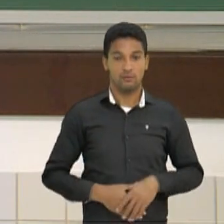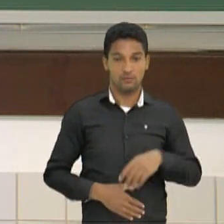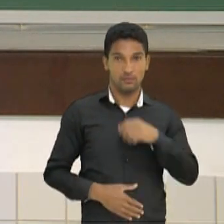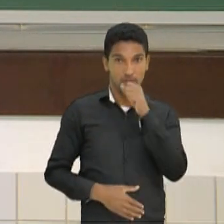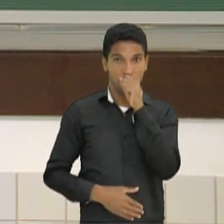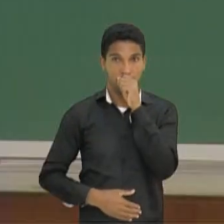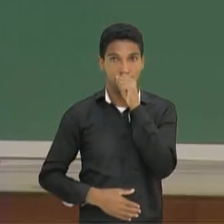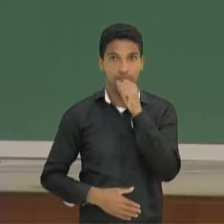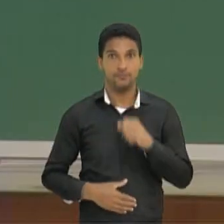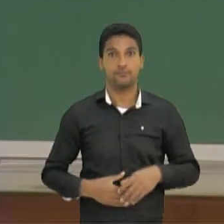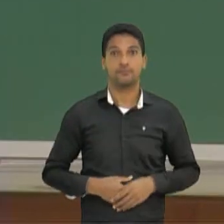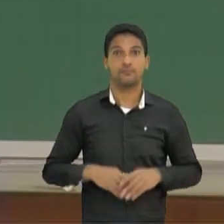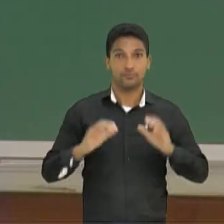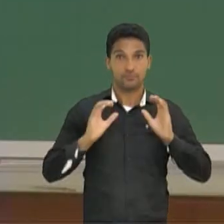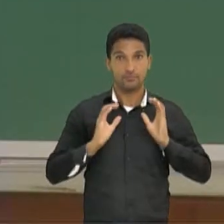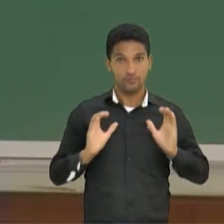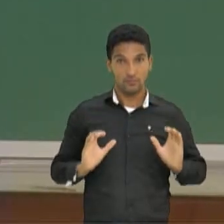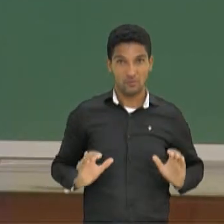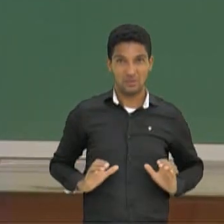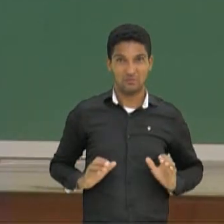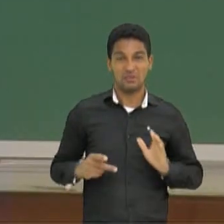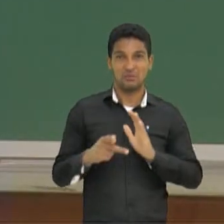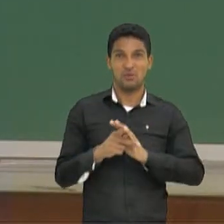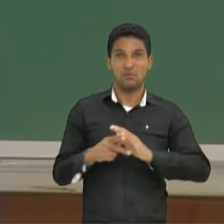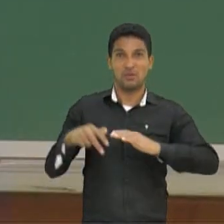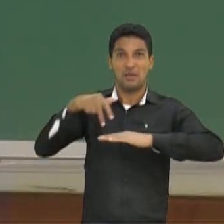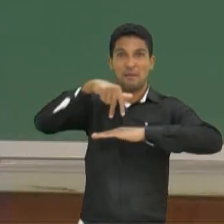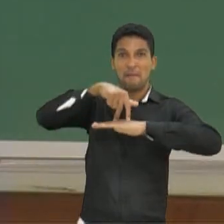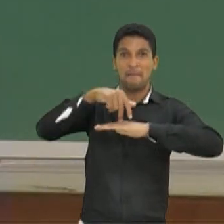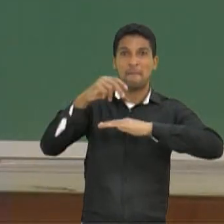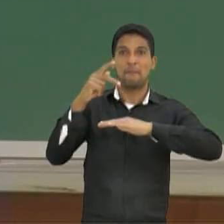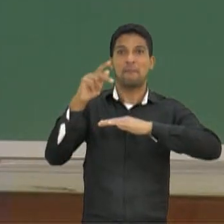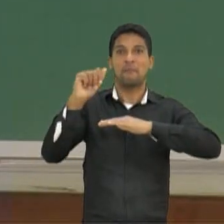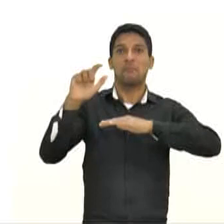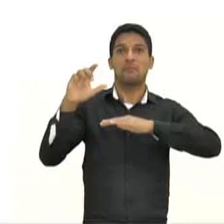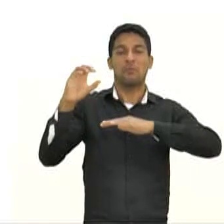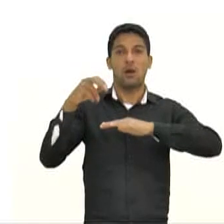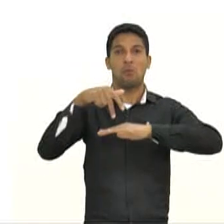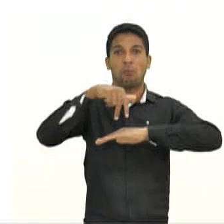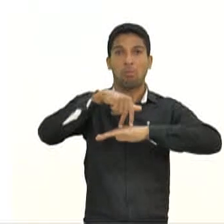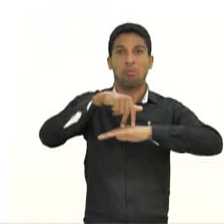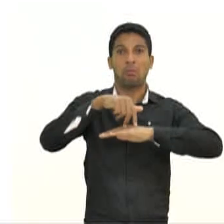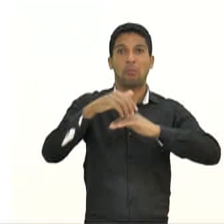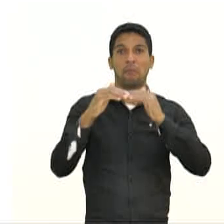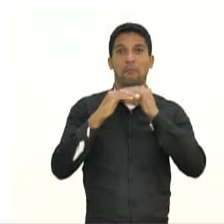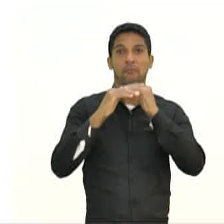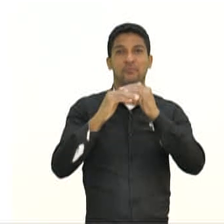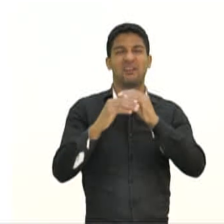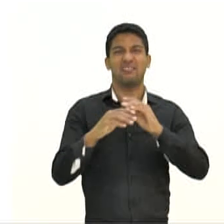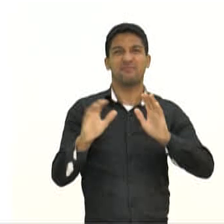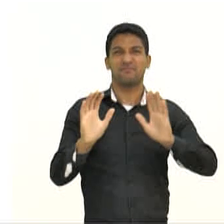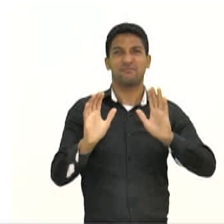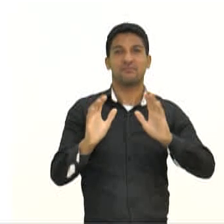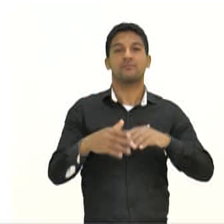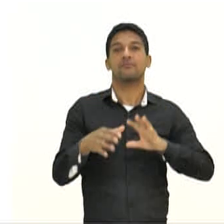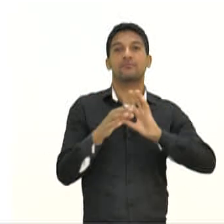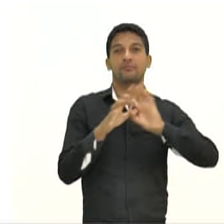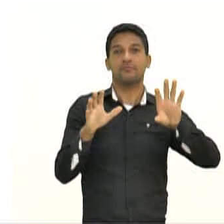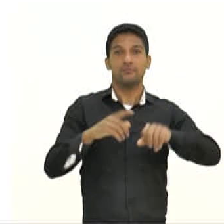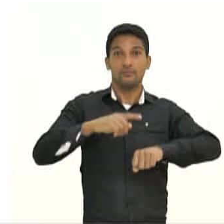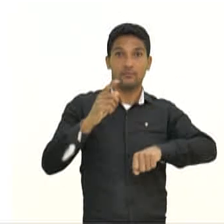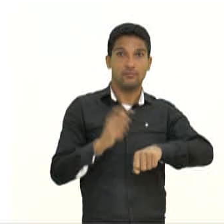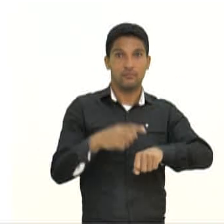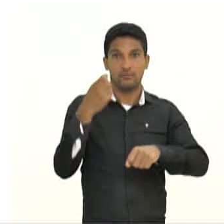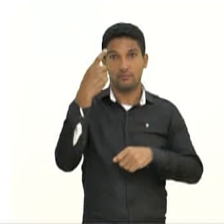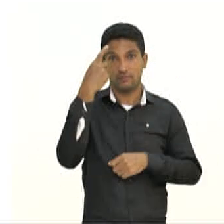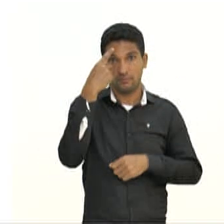palco mecânicos e rígidos, oportunizando a criação e a vivência de novas experiências teatrais. Né? Então a ideia